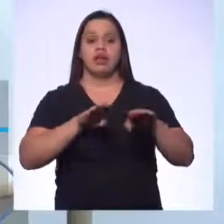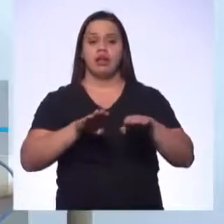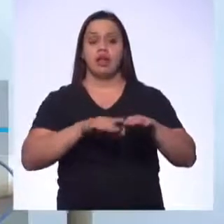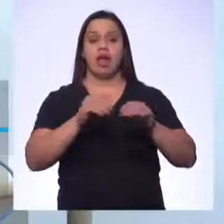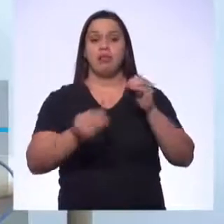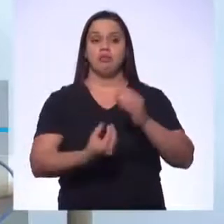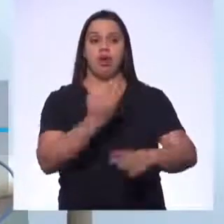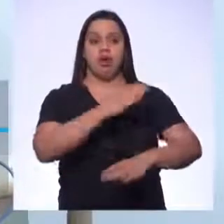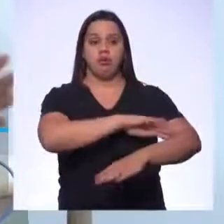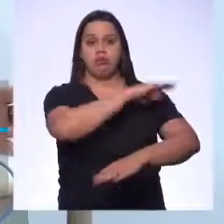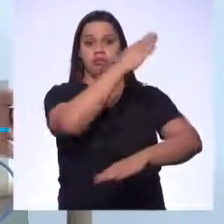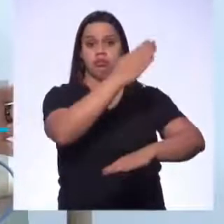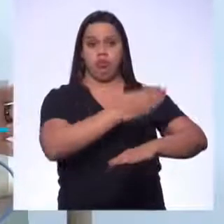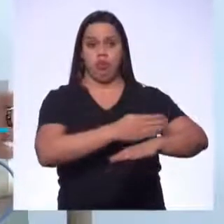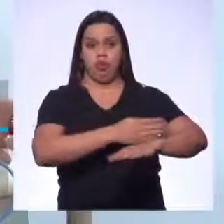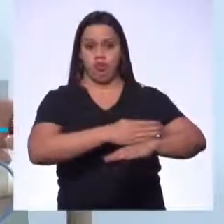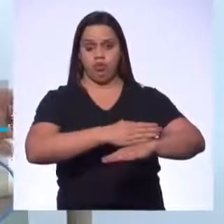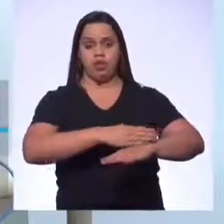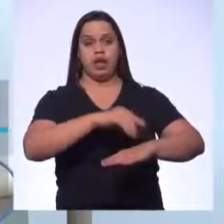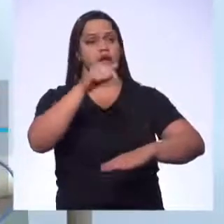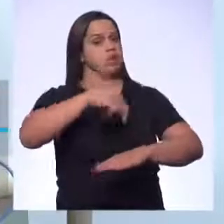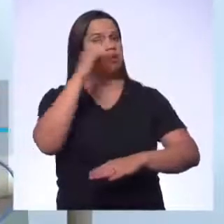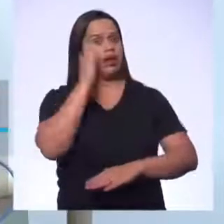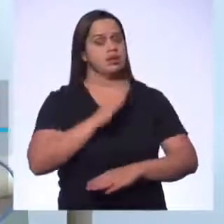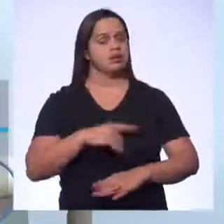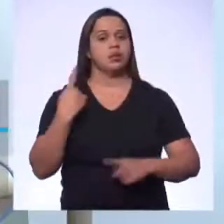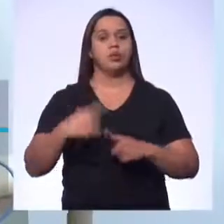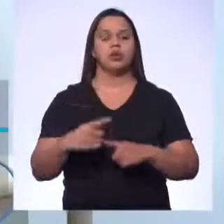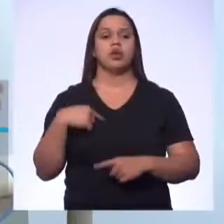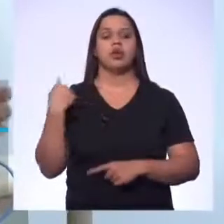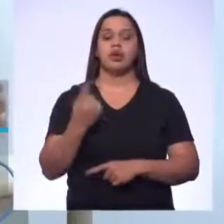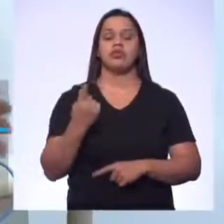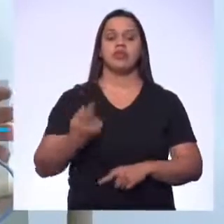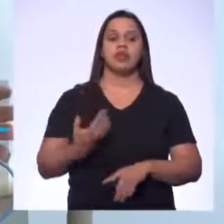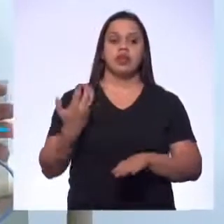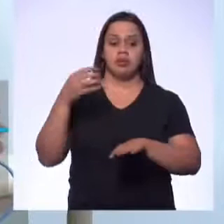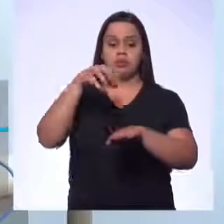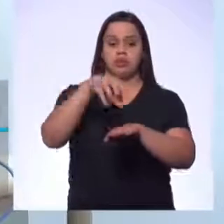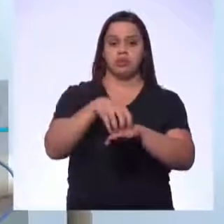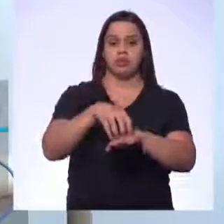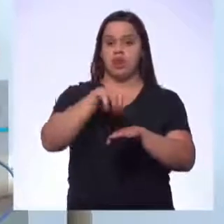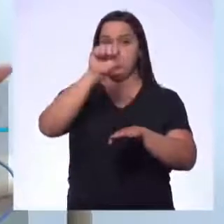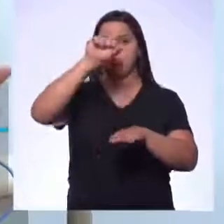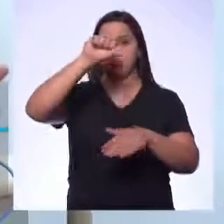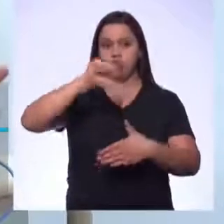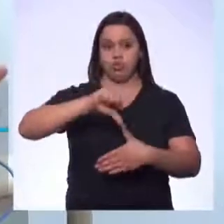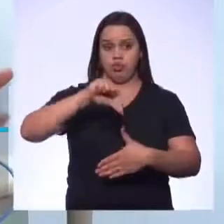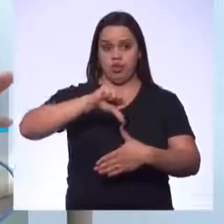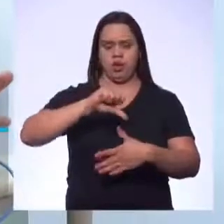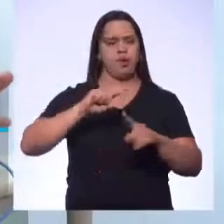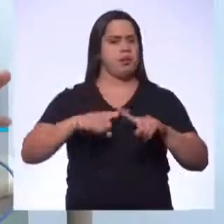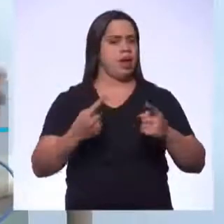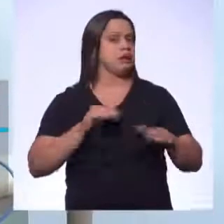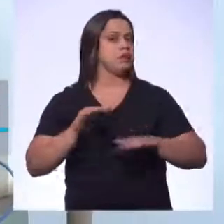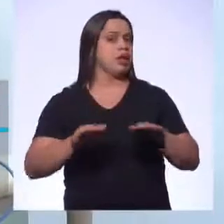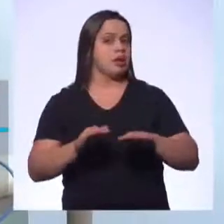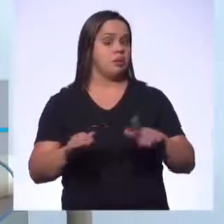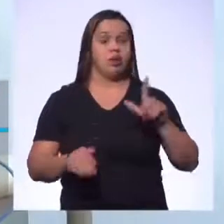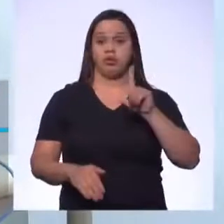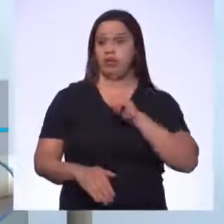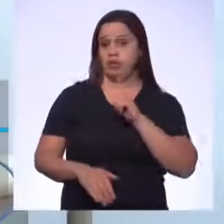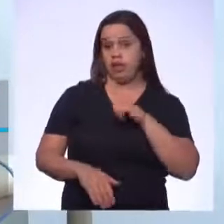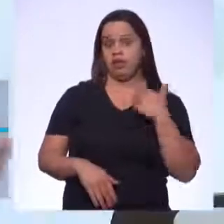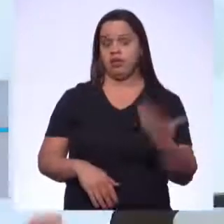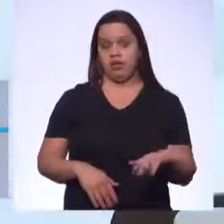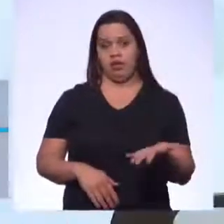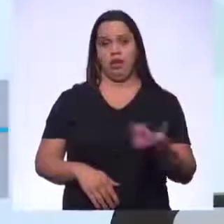formação de vulcanismo. Isso no Brasil não vai ocorrer porque nós estamos lá no centro da placa sul-americana. Mas e terremoto? Tem? Então, eu não